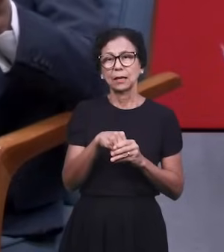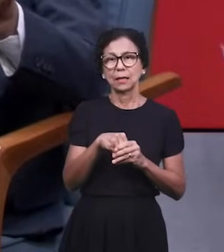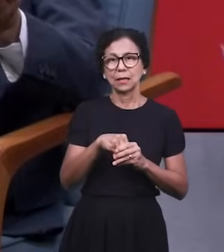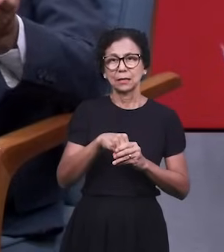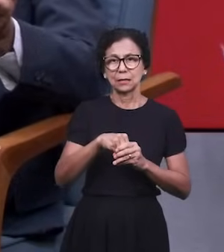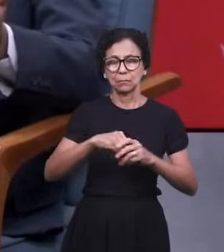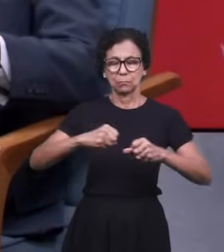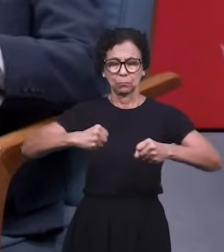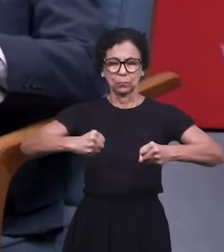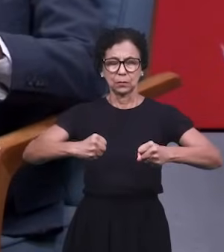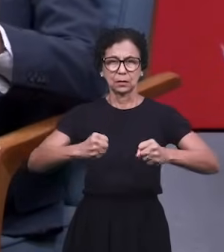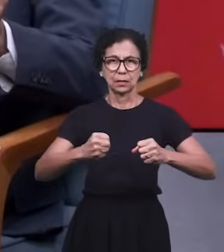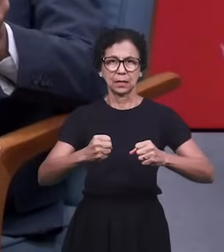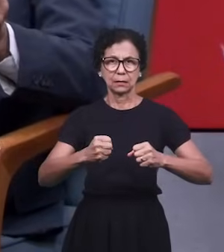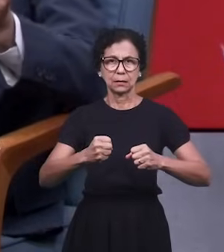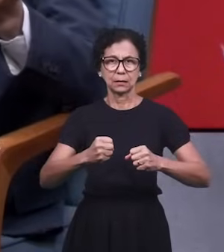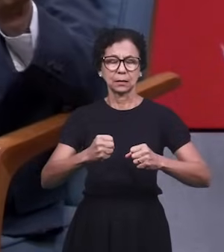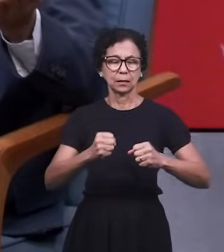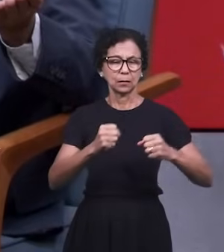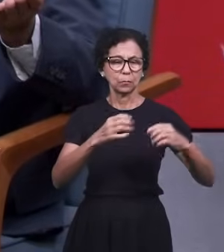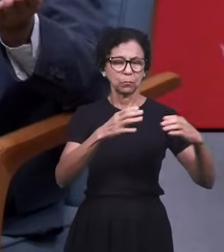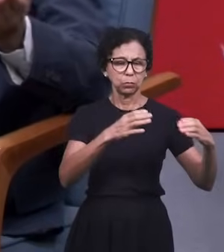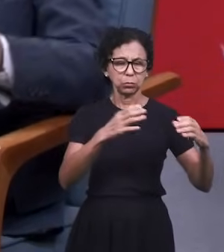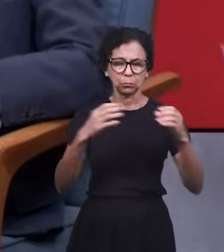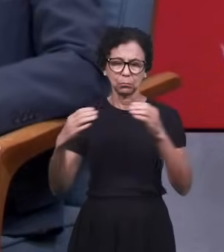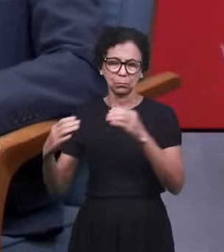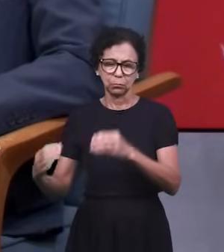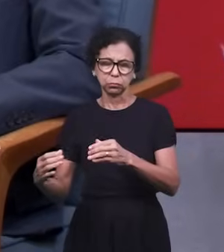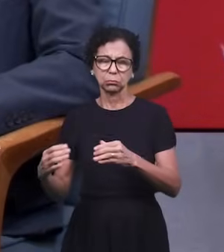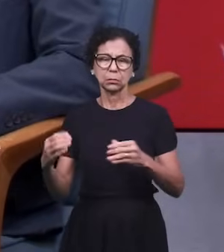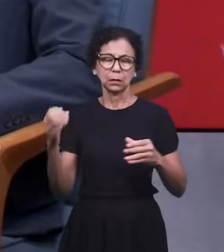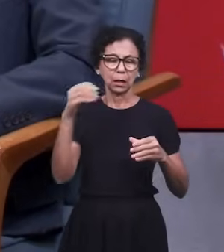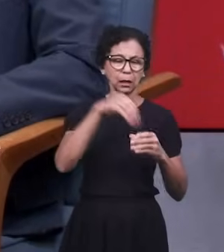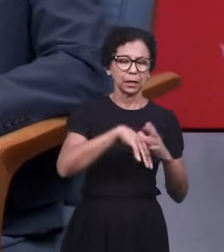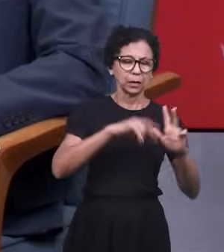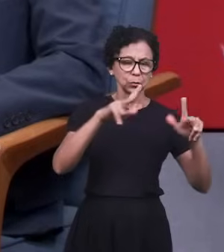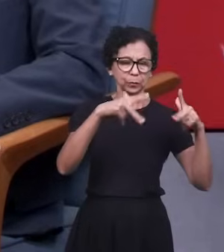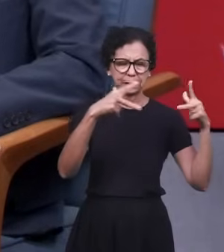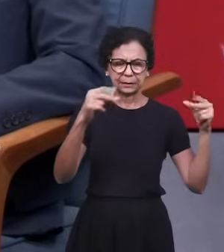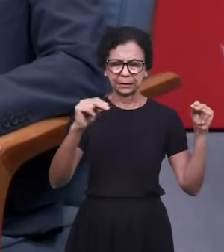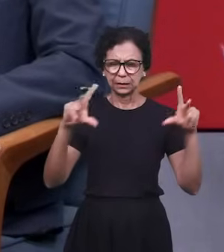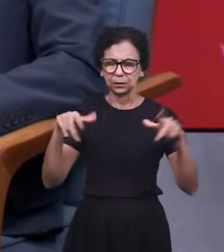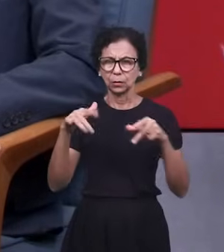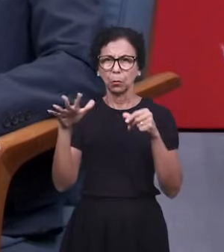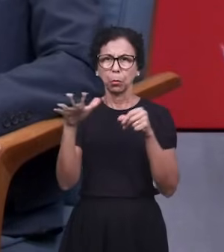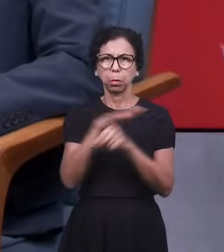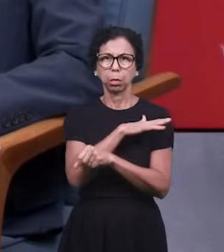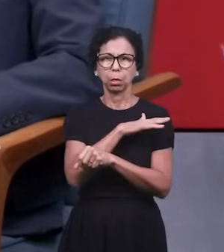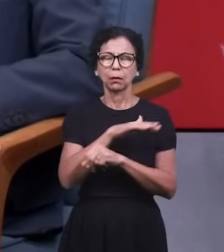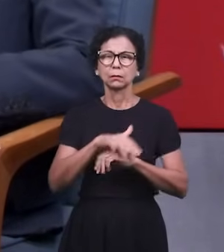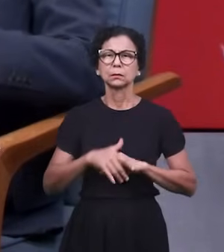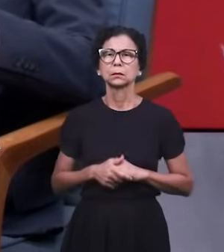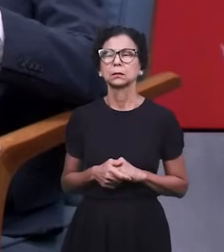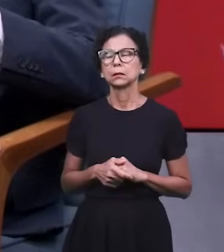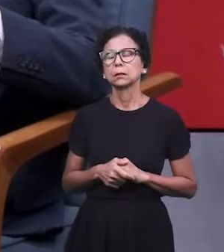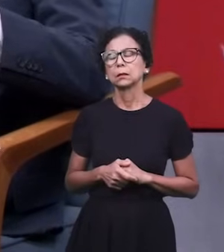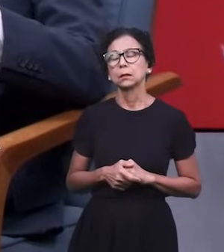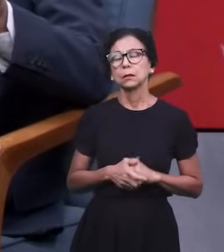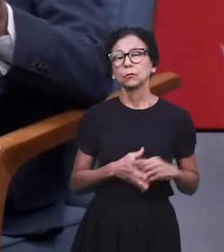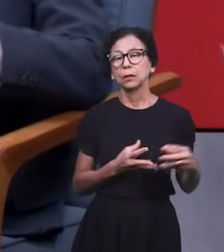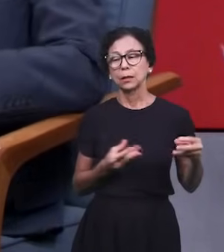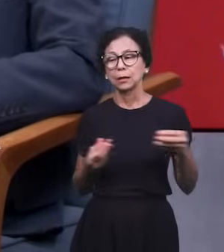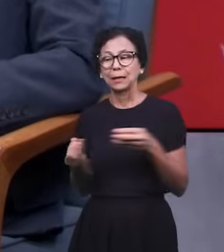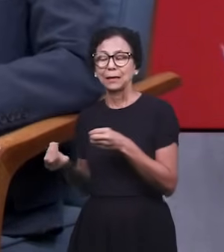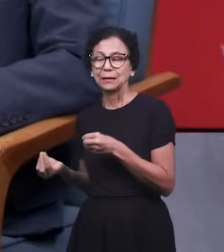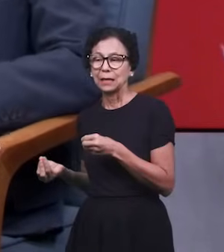o repreende, disse: os teus dons fiquem contigo, eu não quero isso. E